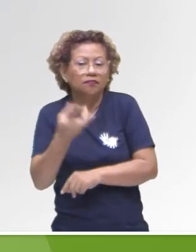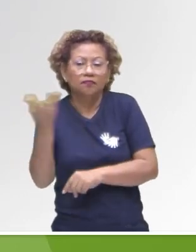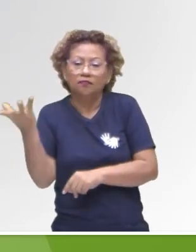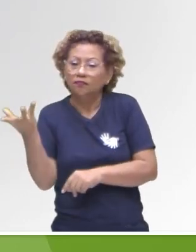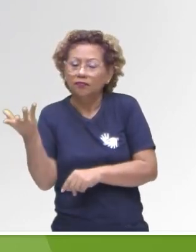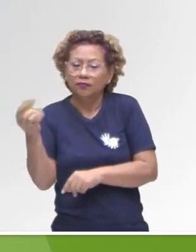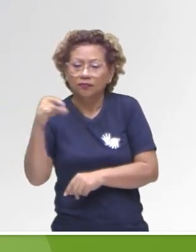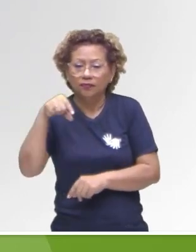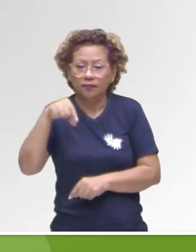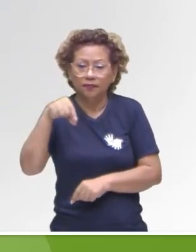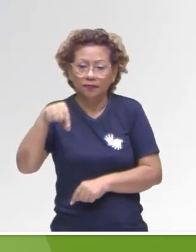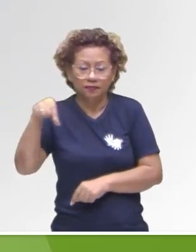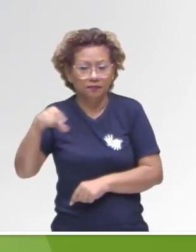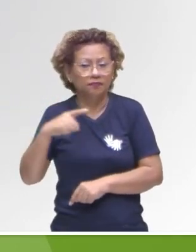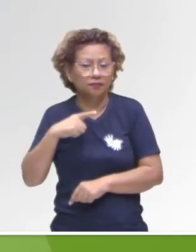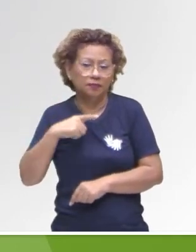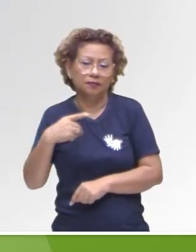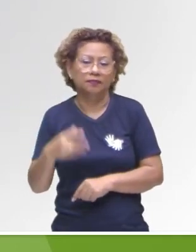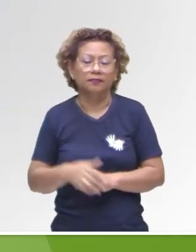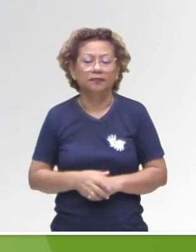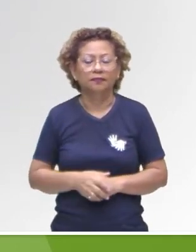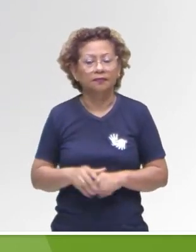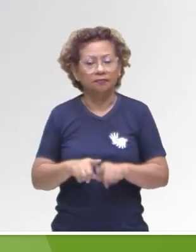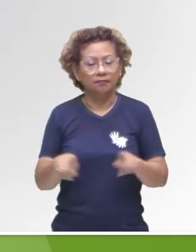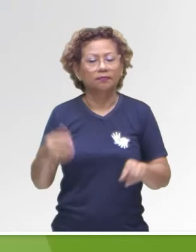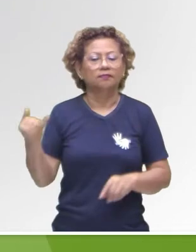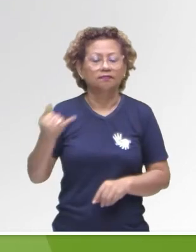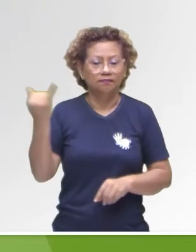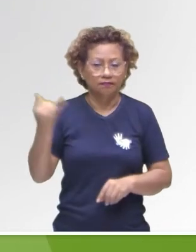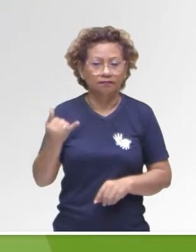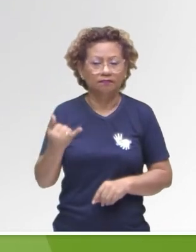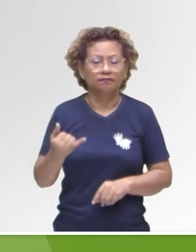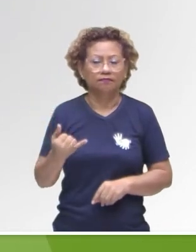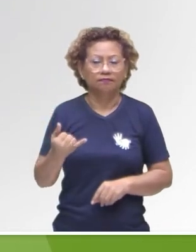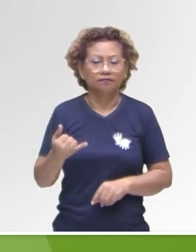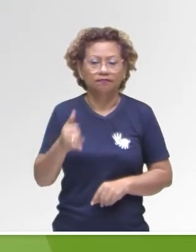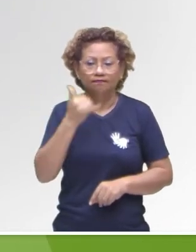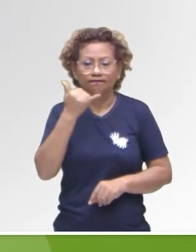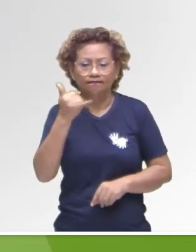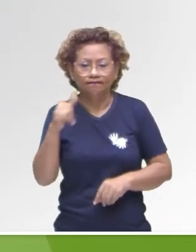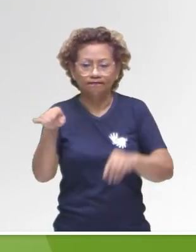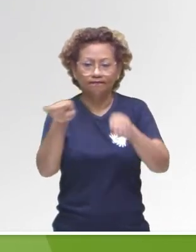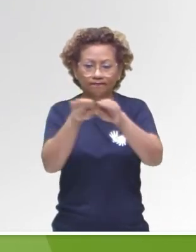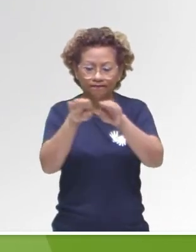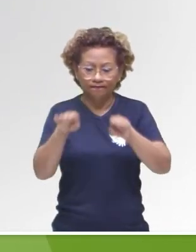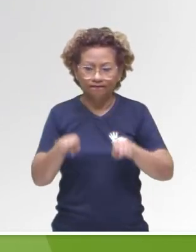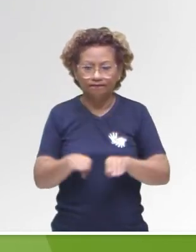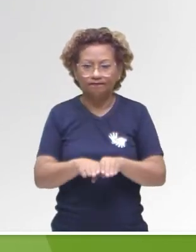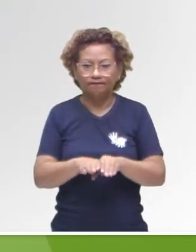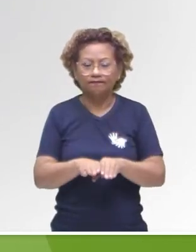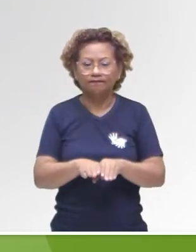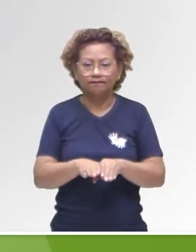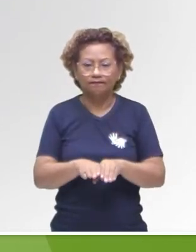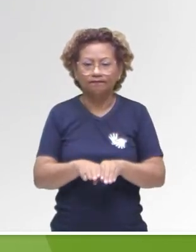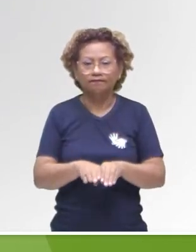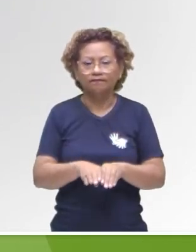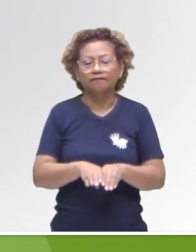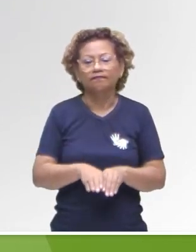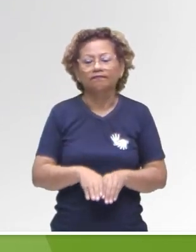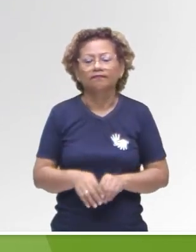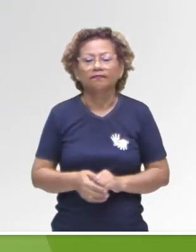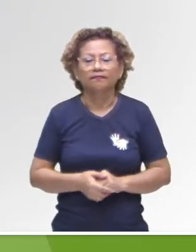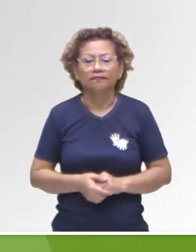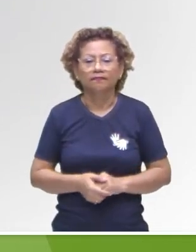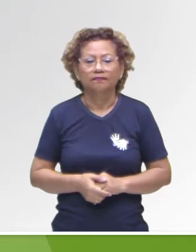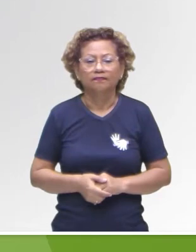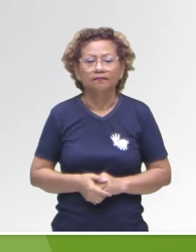associados. O que importa é que a carga total é sempre a mesma para todos os capacitores, primeira característica,